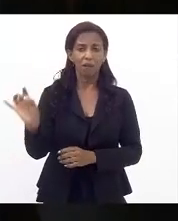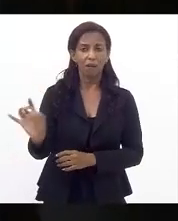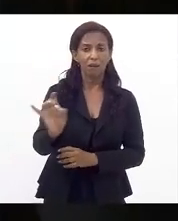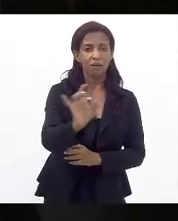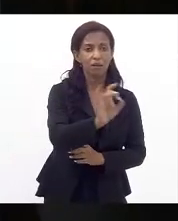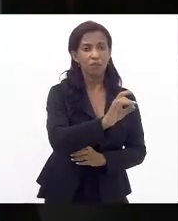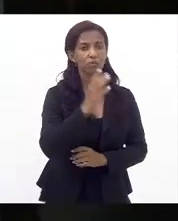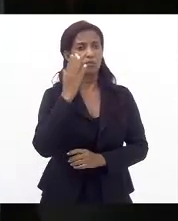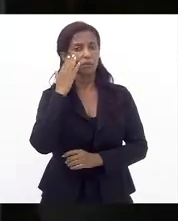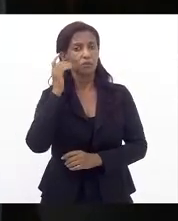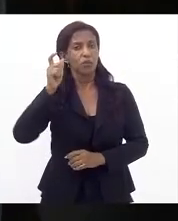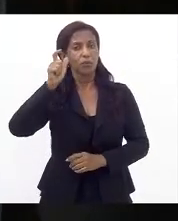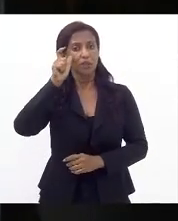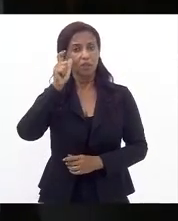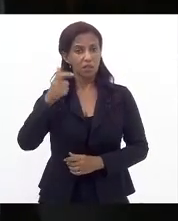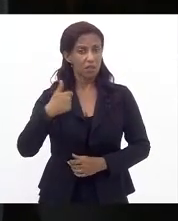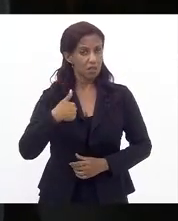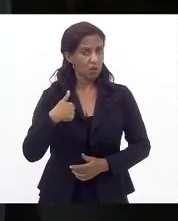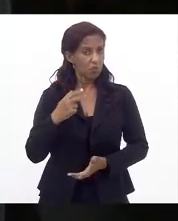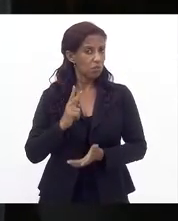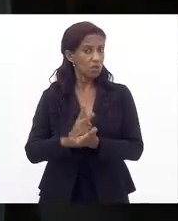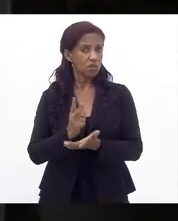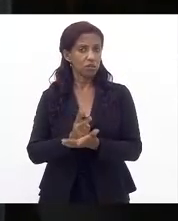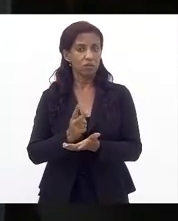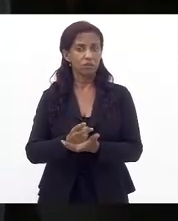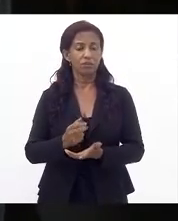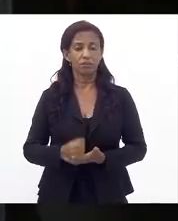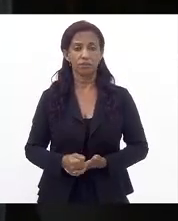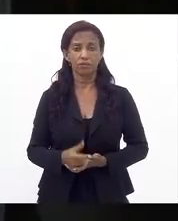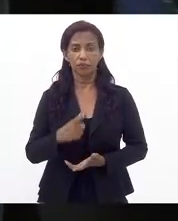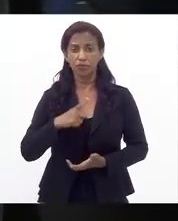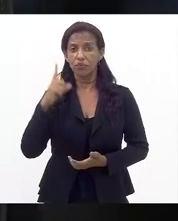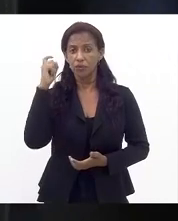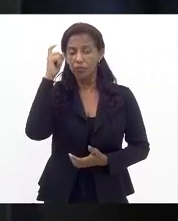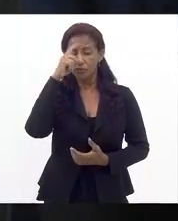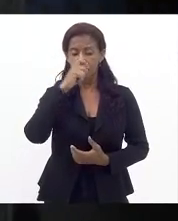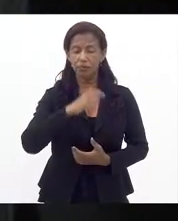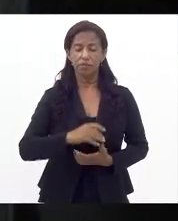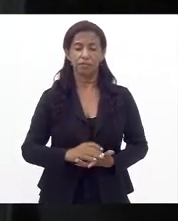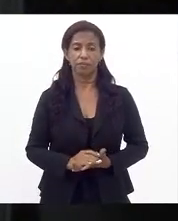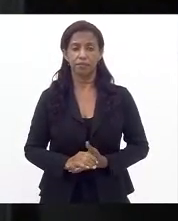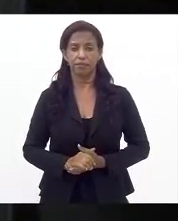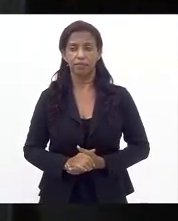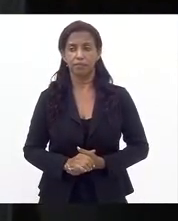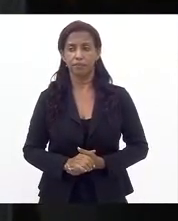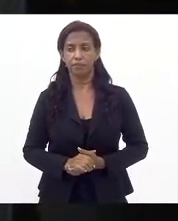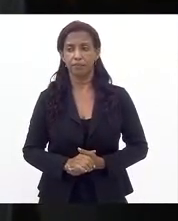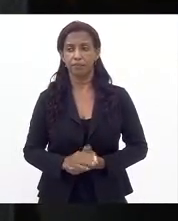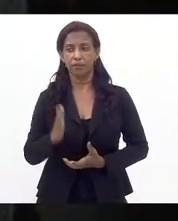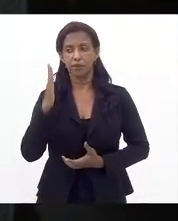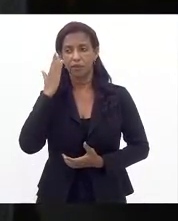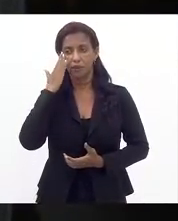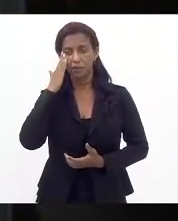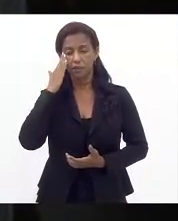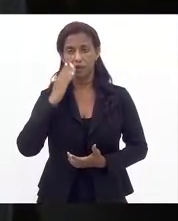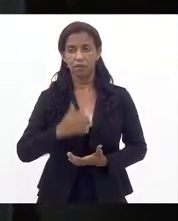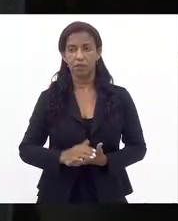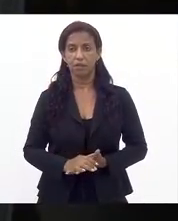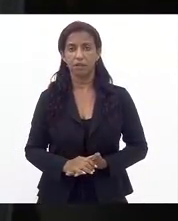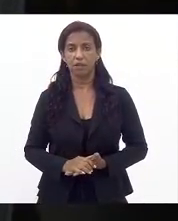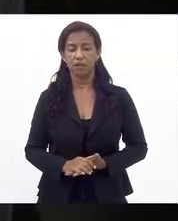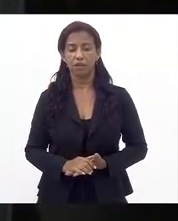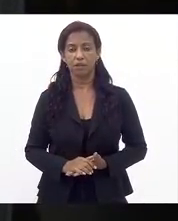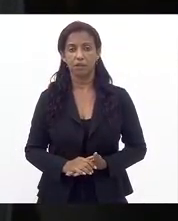o interesse eu mesmo tive dificuldade Bom dia entender